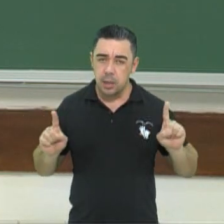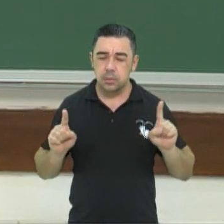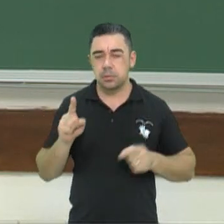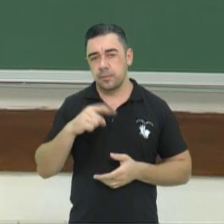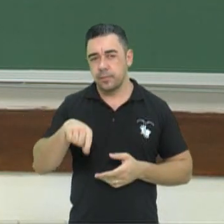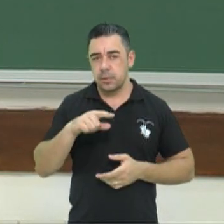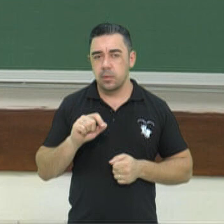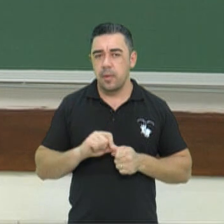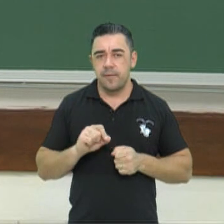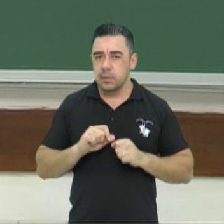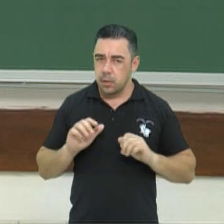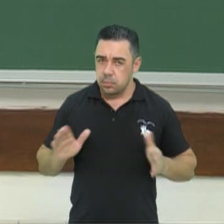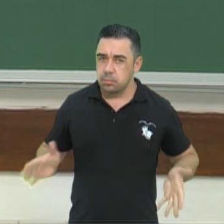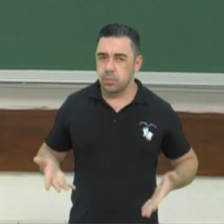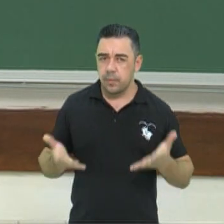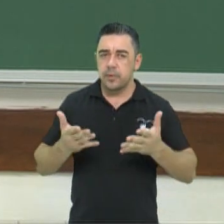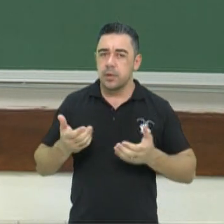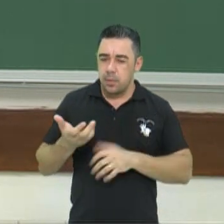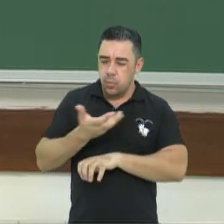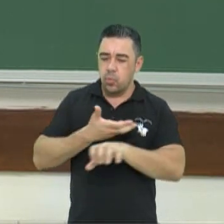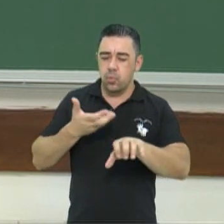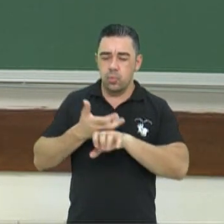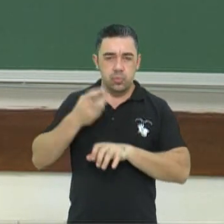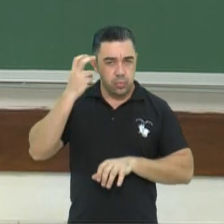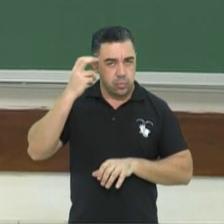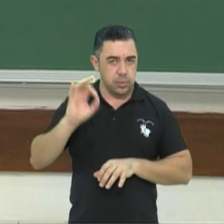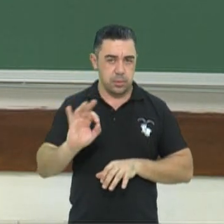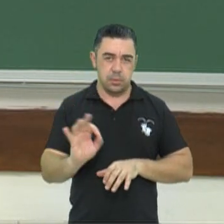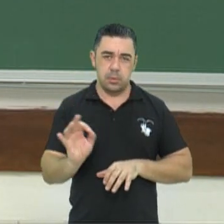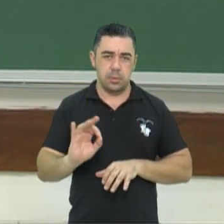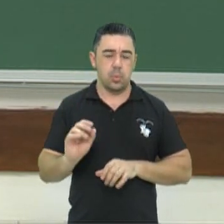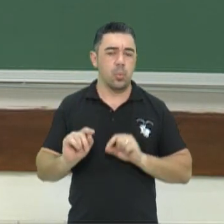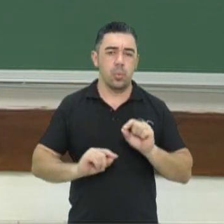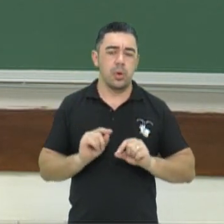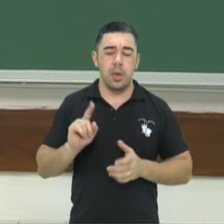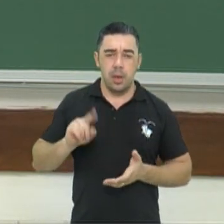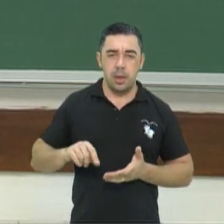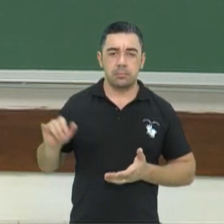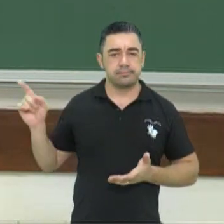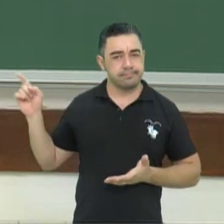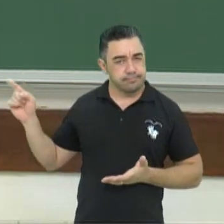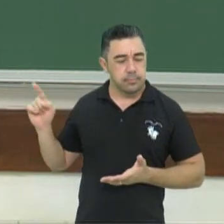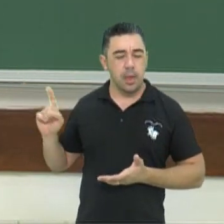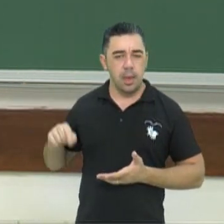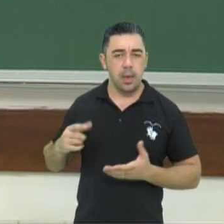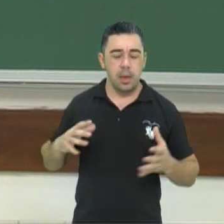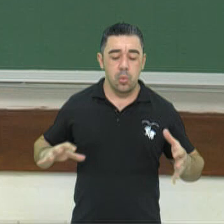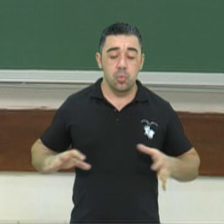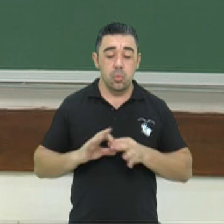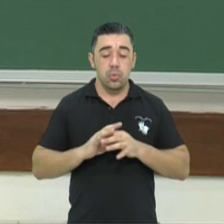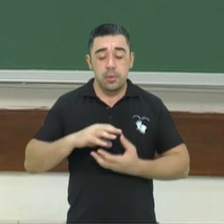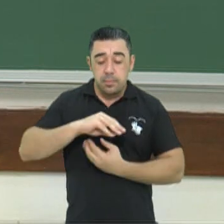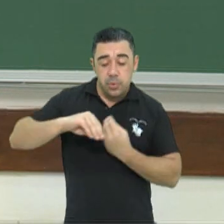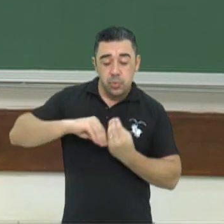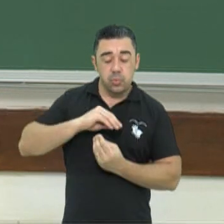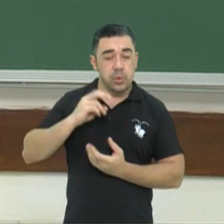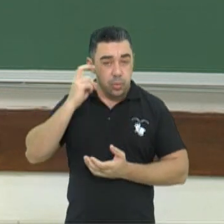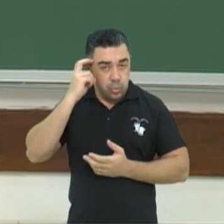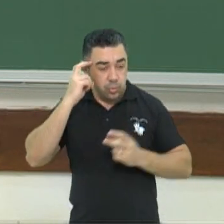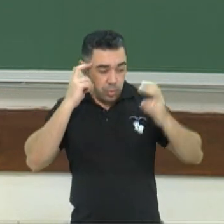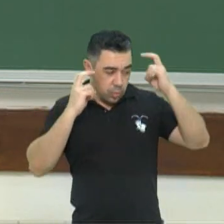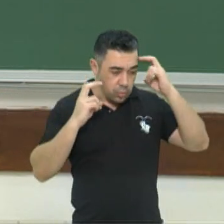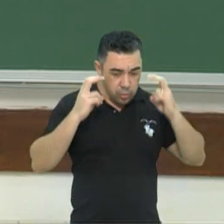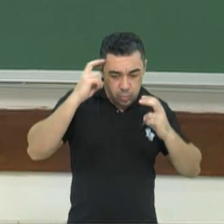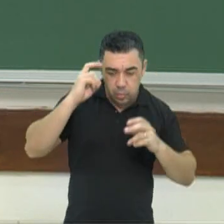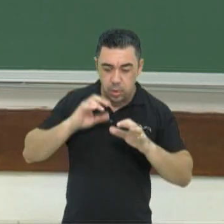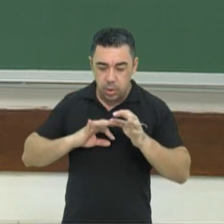você não está promovendo aí a interculturalidade, né? O que é a interculturalidade? Quando você junta coisas diferentes e